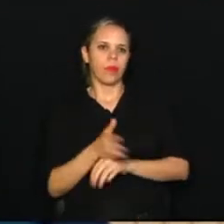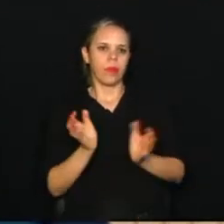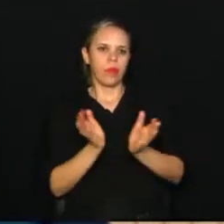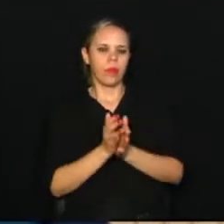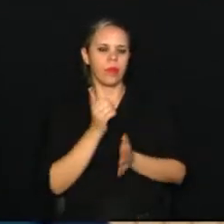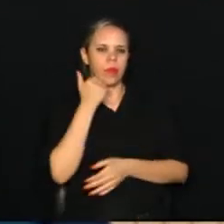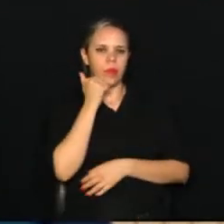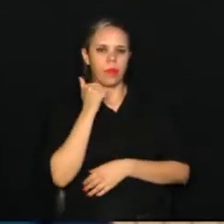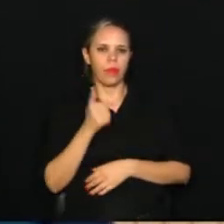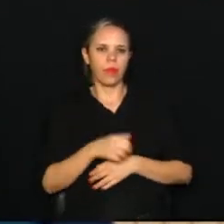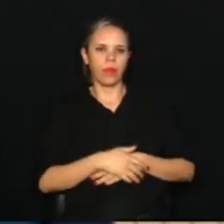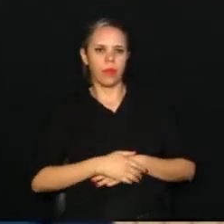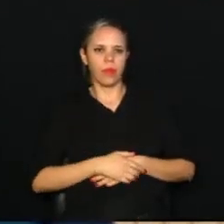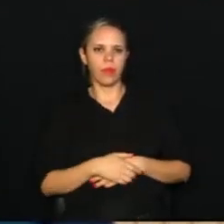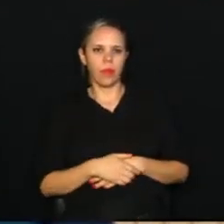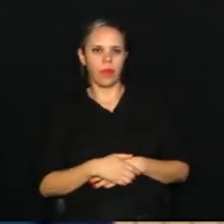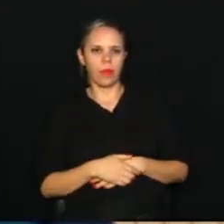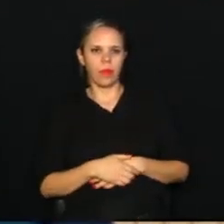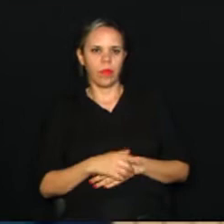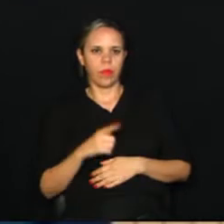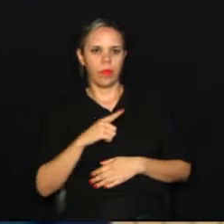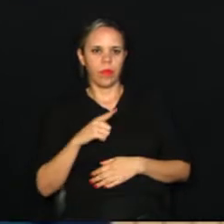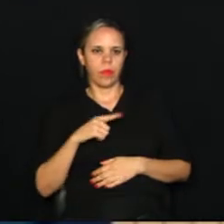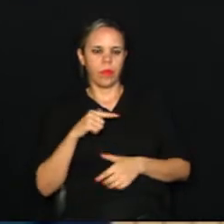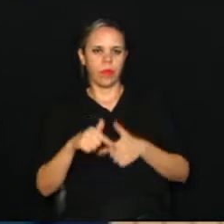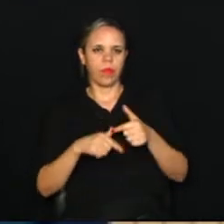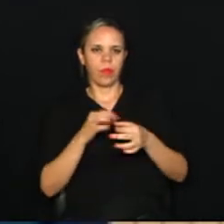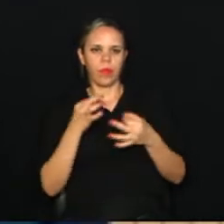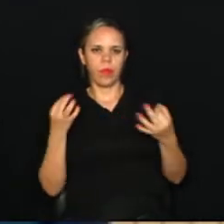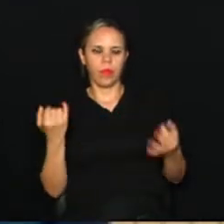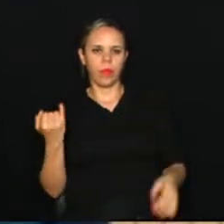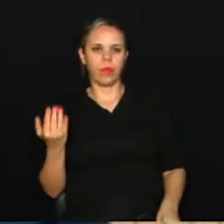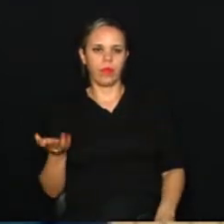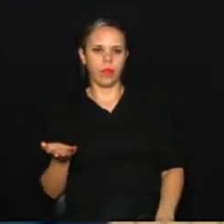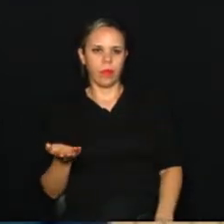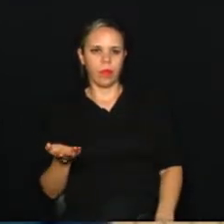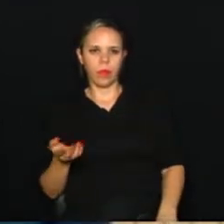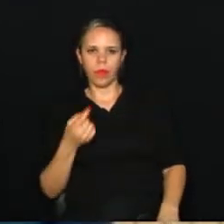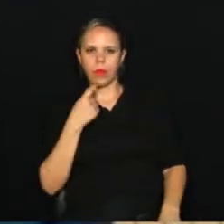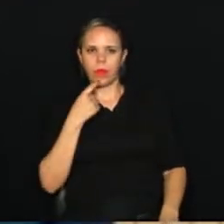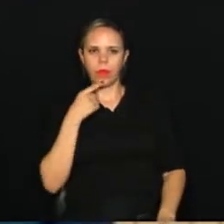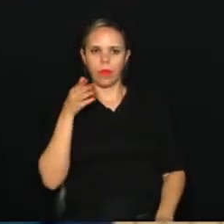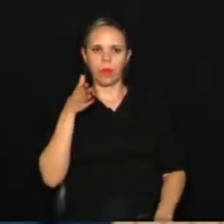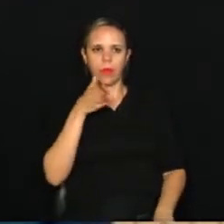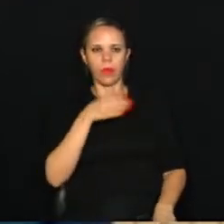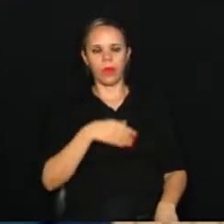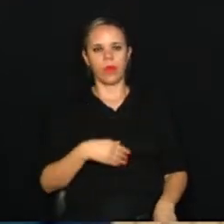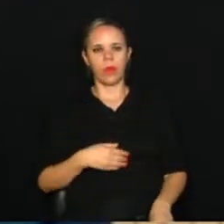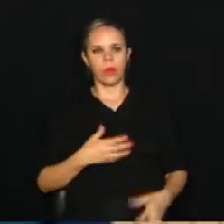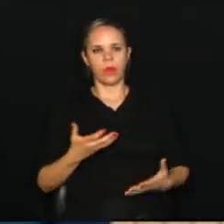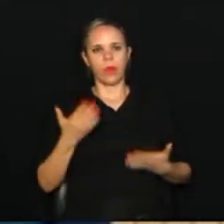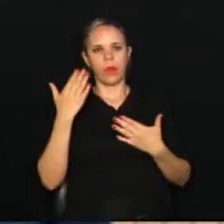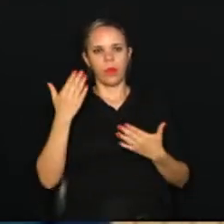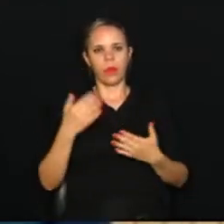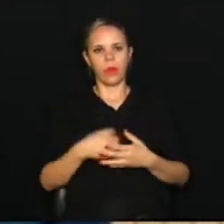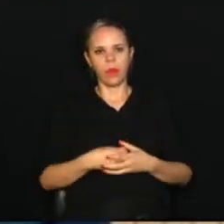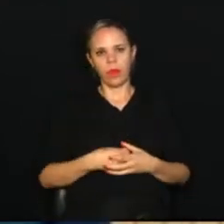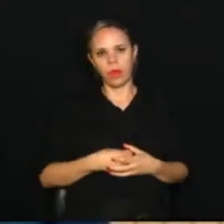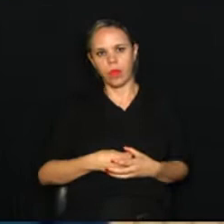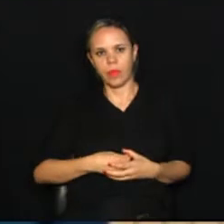Ciência e Tecnologia. Ele tem tido um trabalho muito importante por Campinas e a gente queria agradecer pela